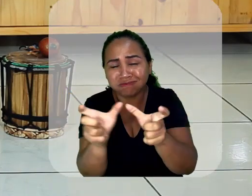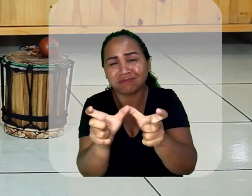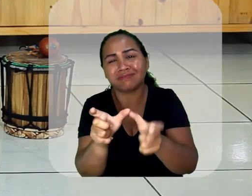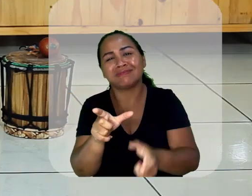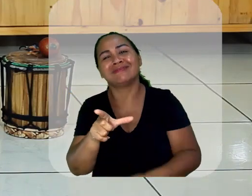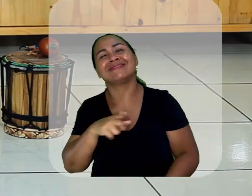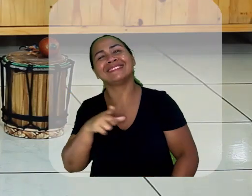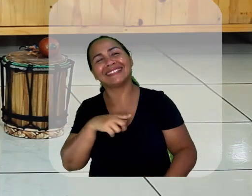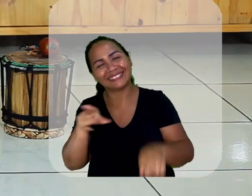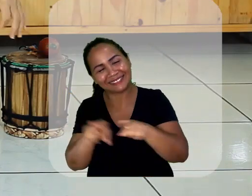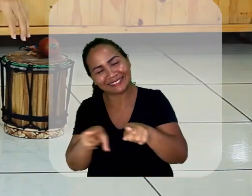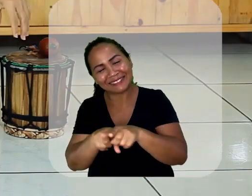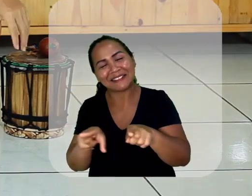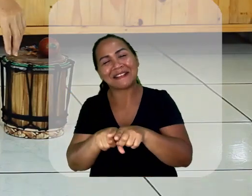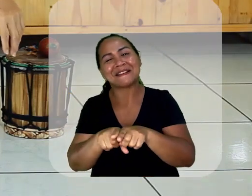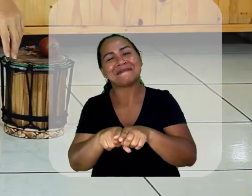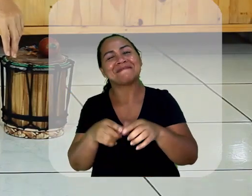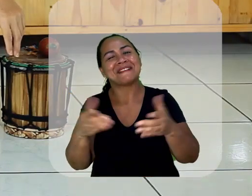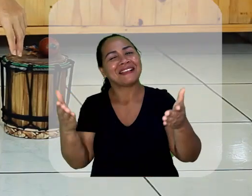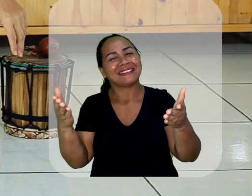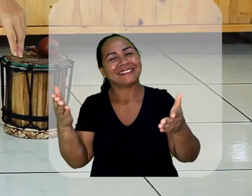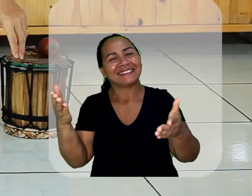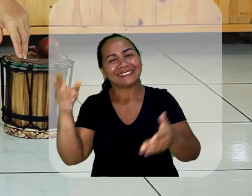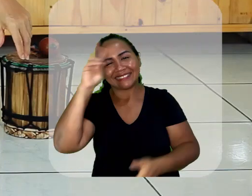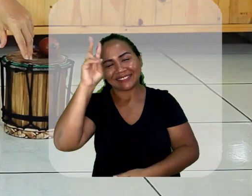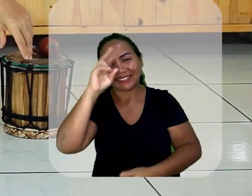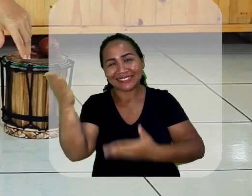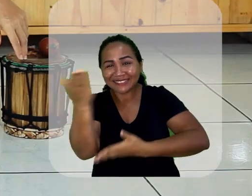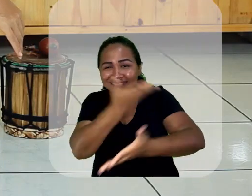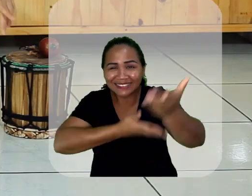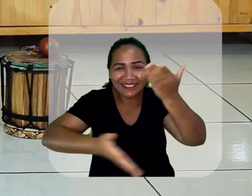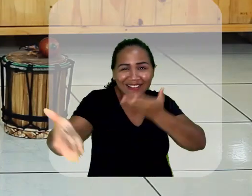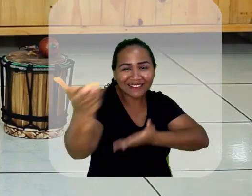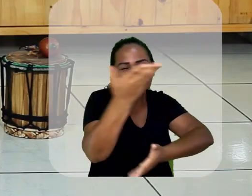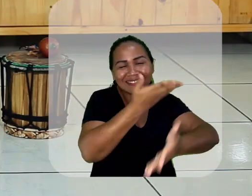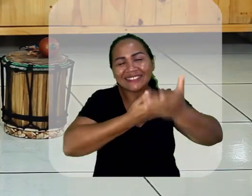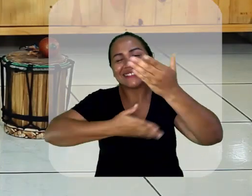poetando, ordenhando versos na pandemia. Guardados,